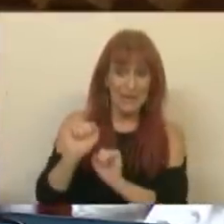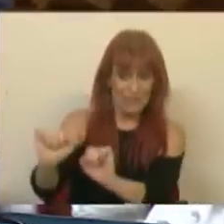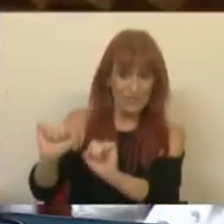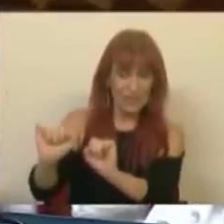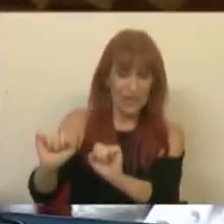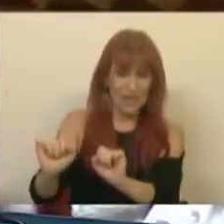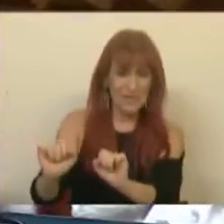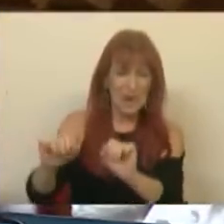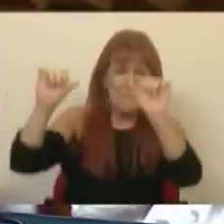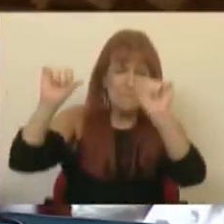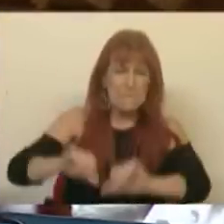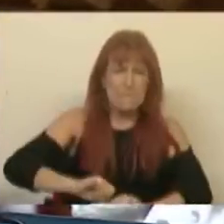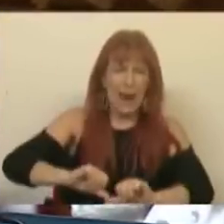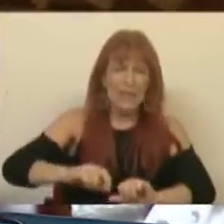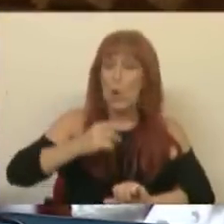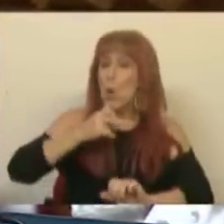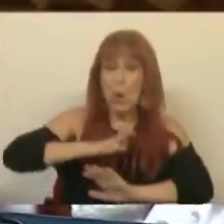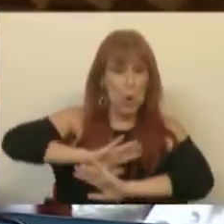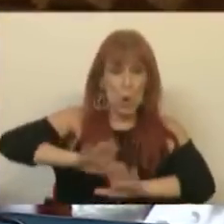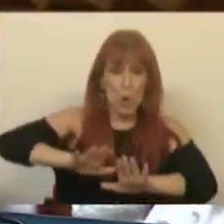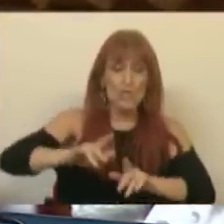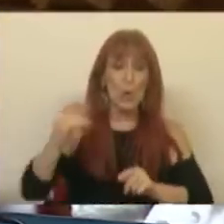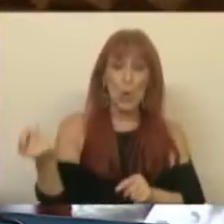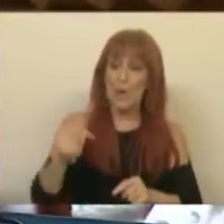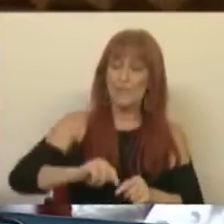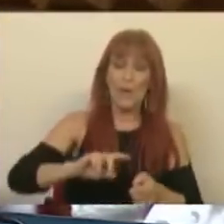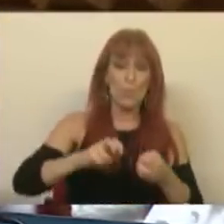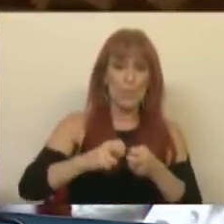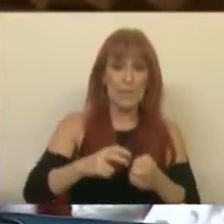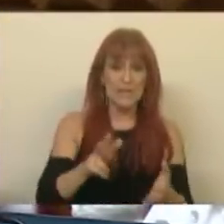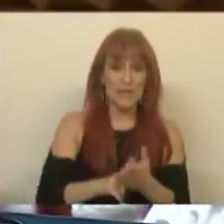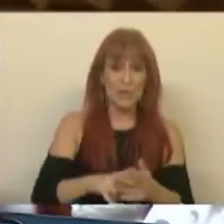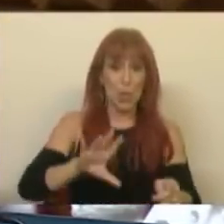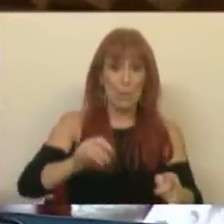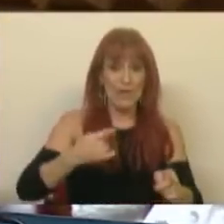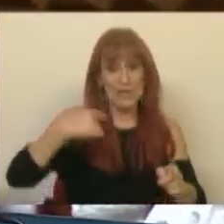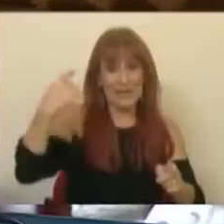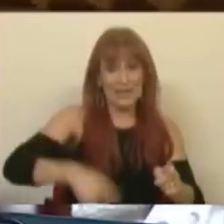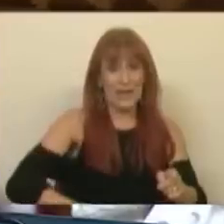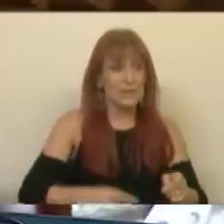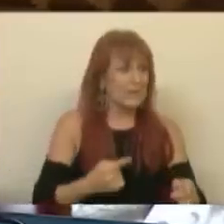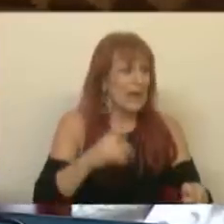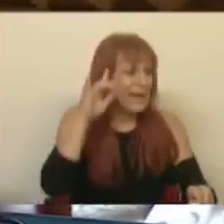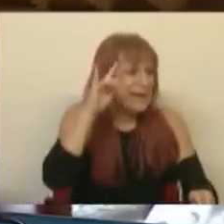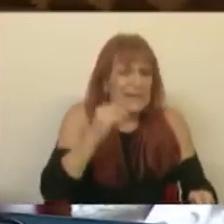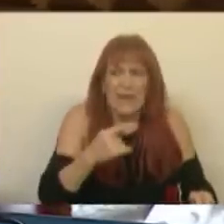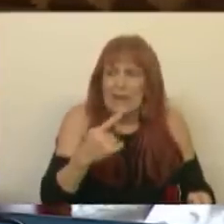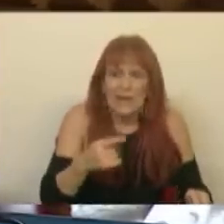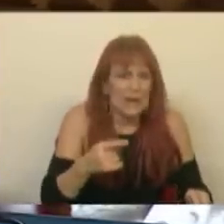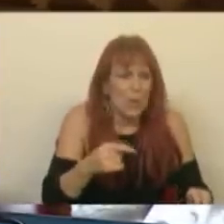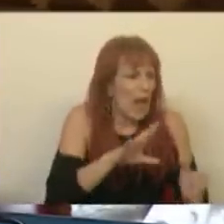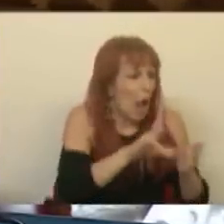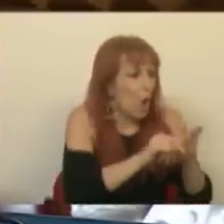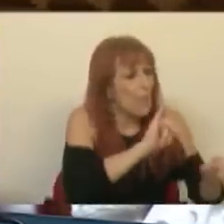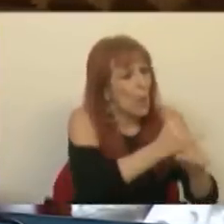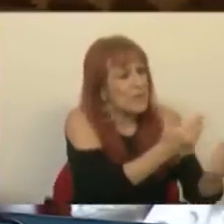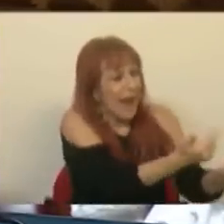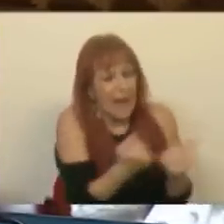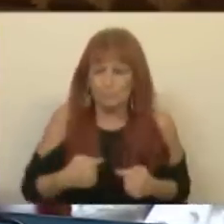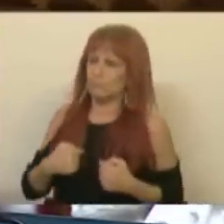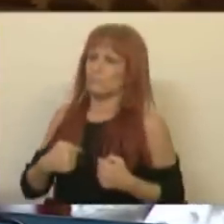são más ou são péssimas quando vêm um problema real que o país tem tem que ter uma ideia para ela tem que roubar dos